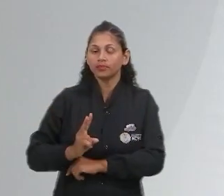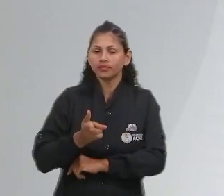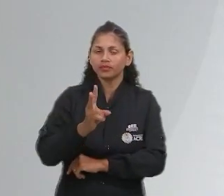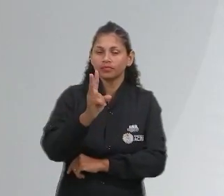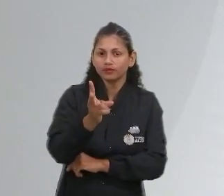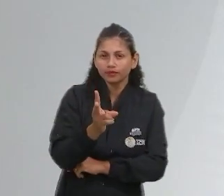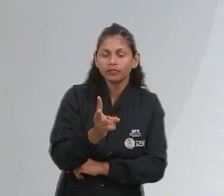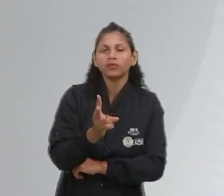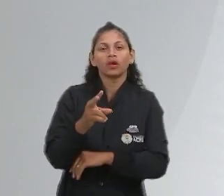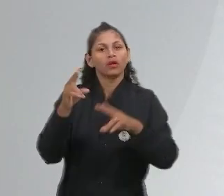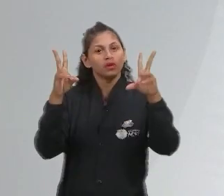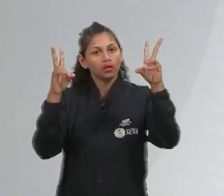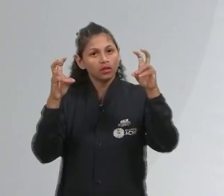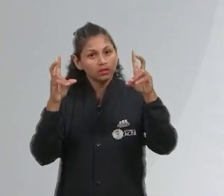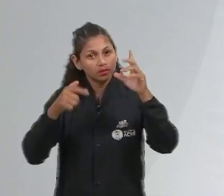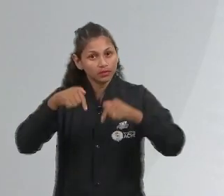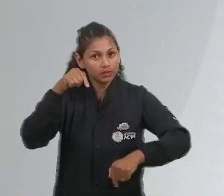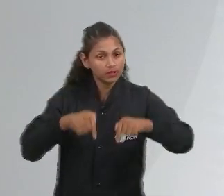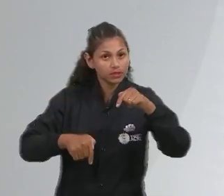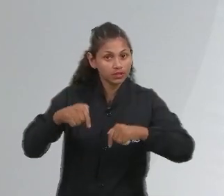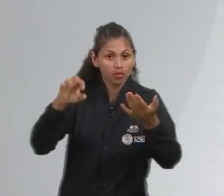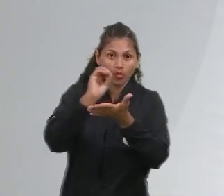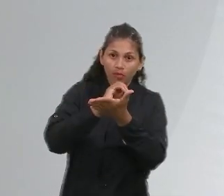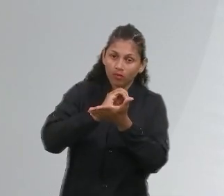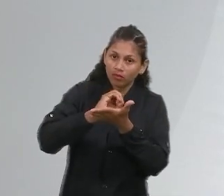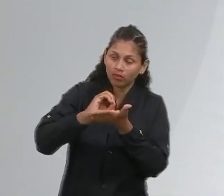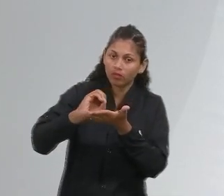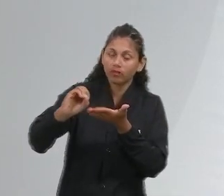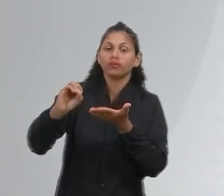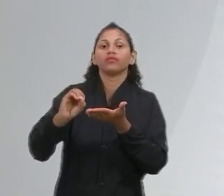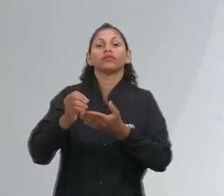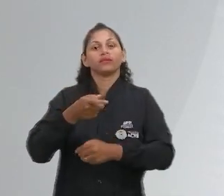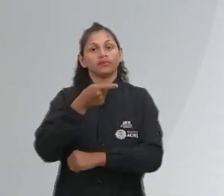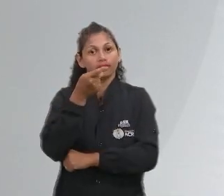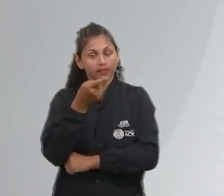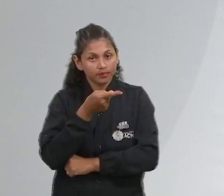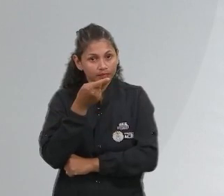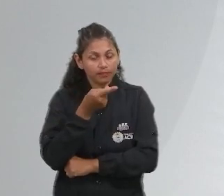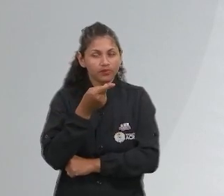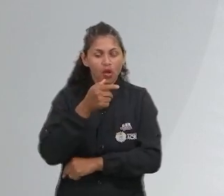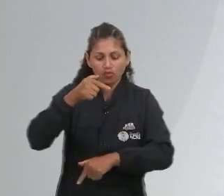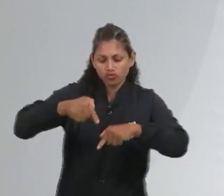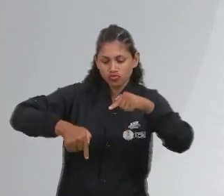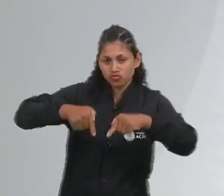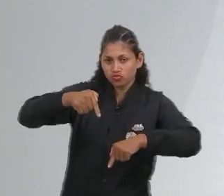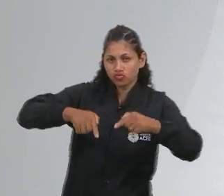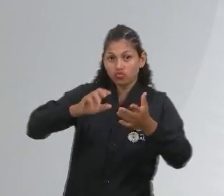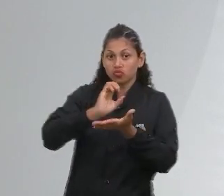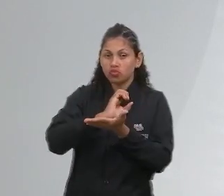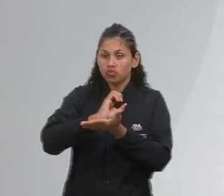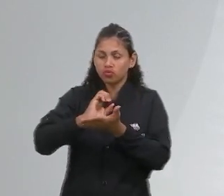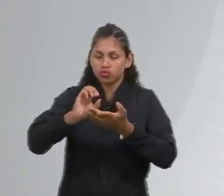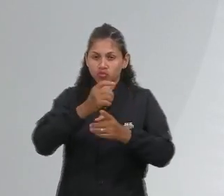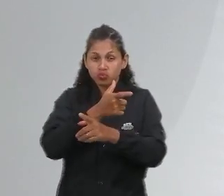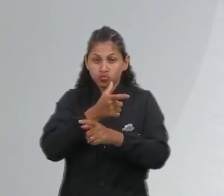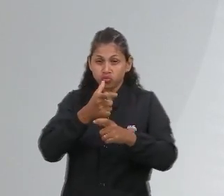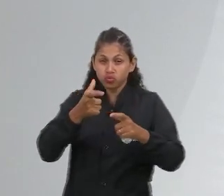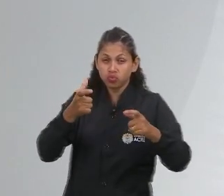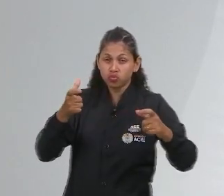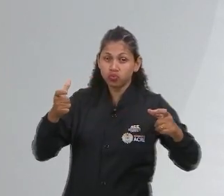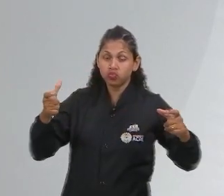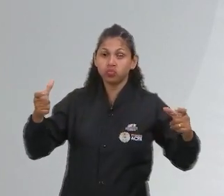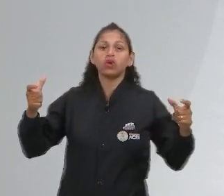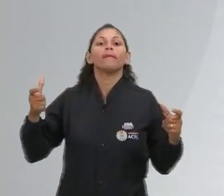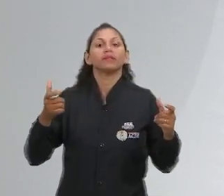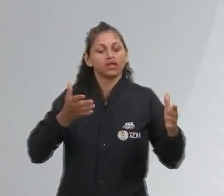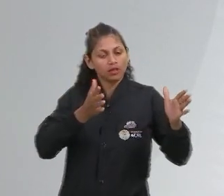lá ao assunto de Química Orgânica. Como eu falei para vocês, a Química Orgânica ela é muito ampla, por isso que a Química ela dividiu ela